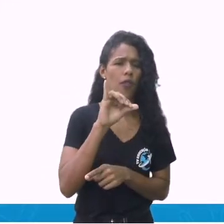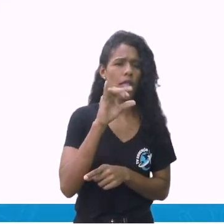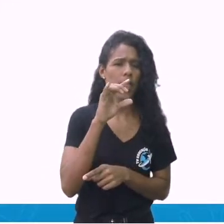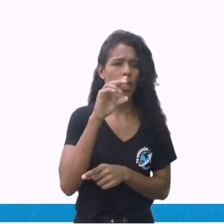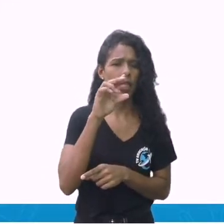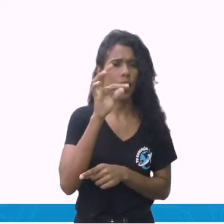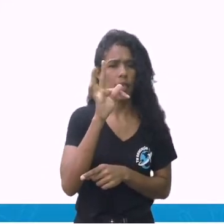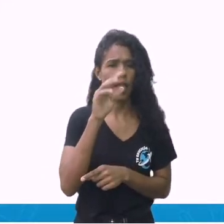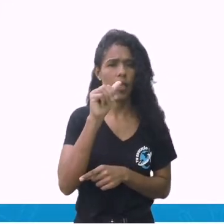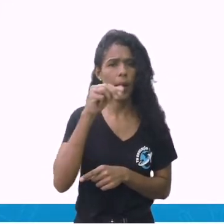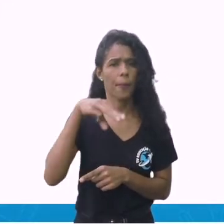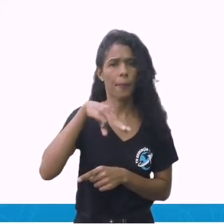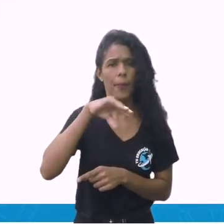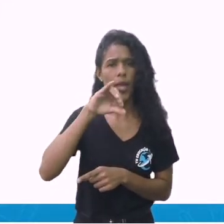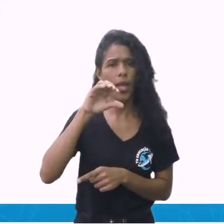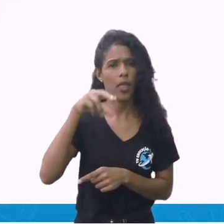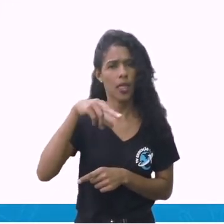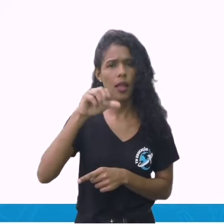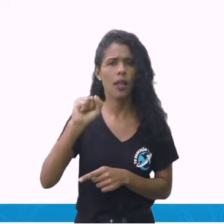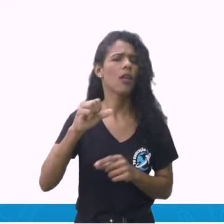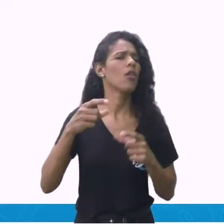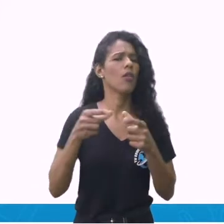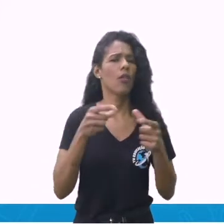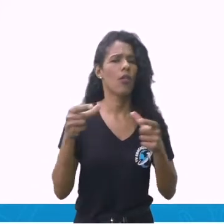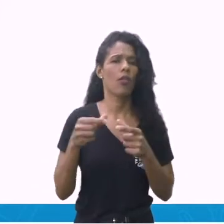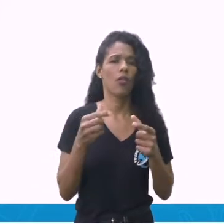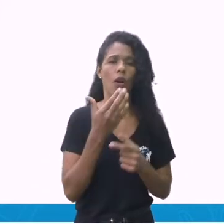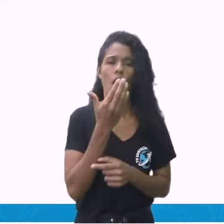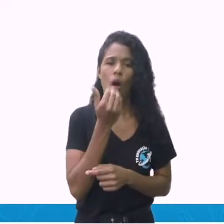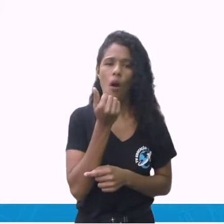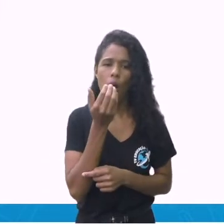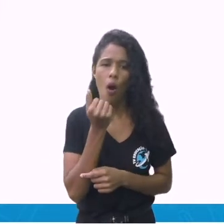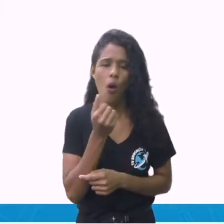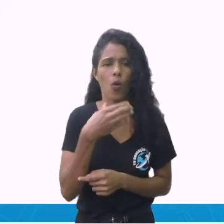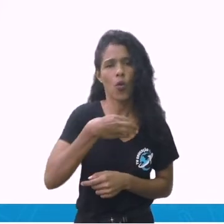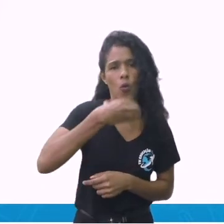carnes, óleos, ovos e etc.